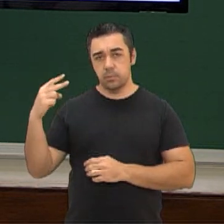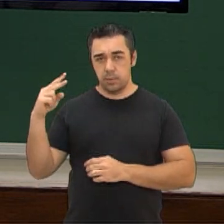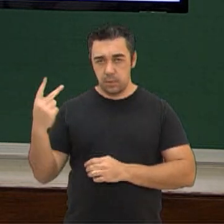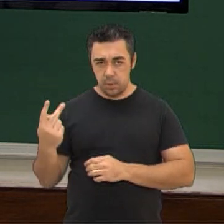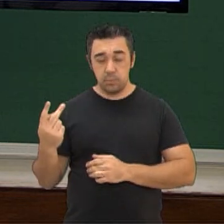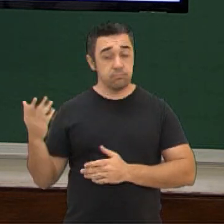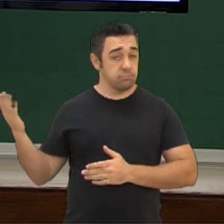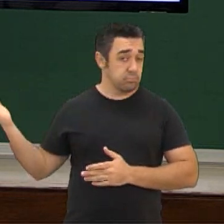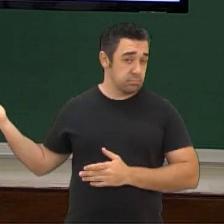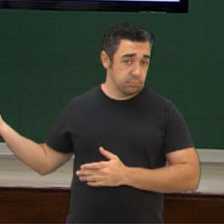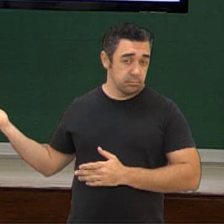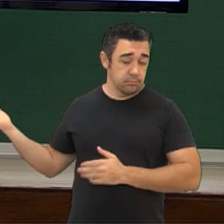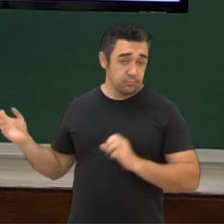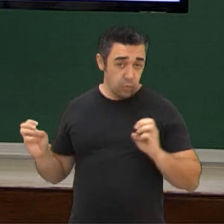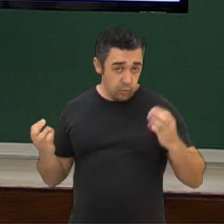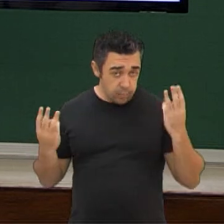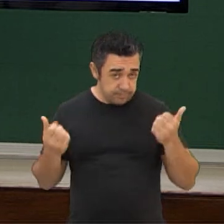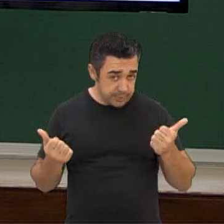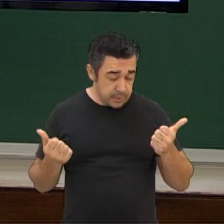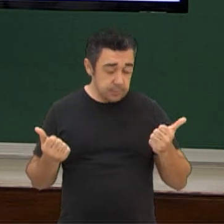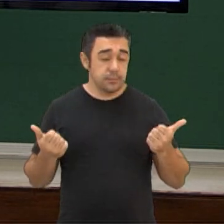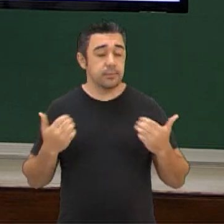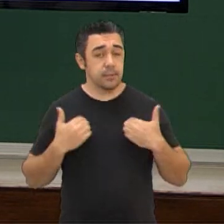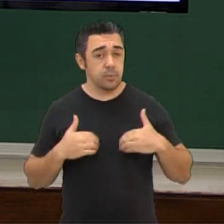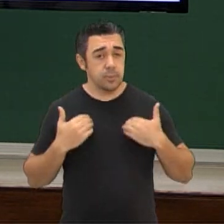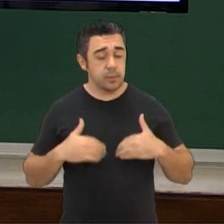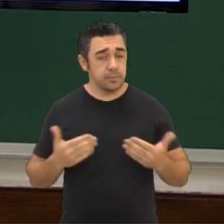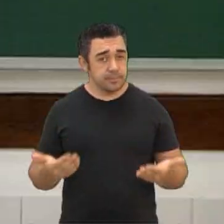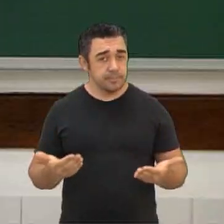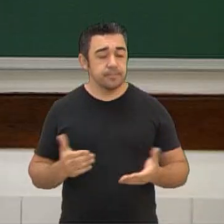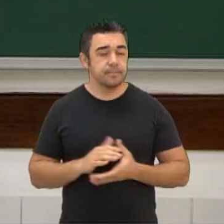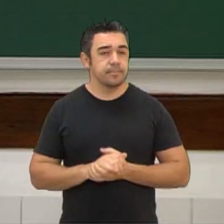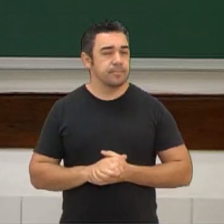sulfônico. Show de bola? Belezinha? Tranquilinho?